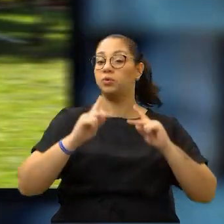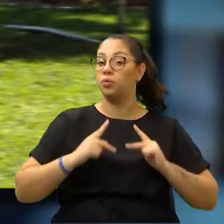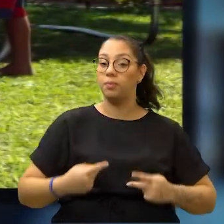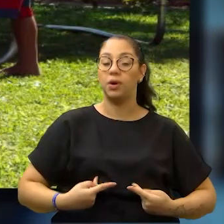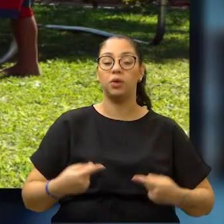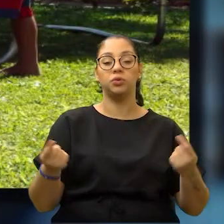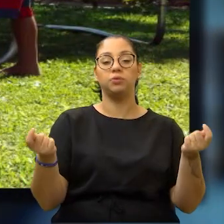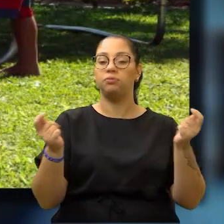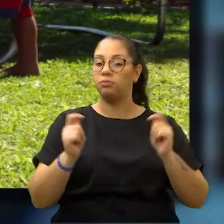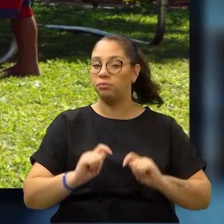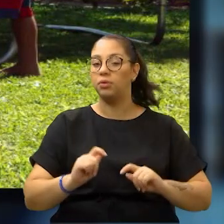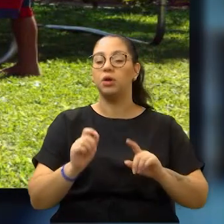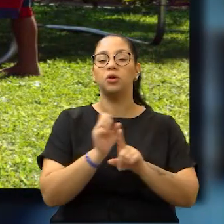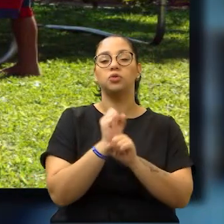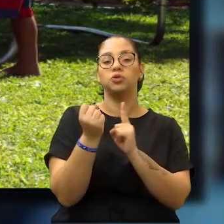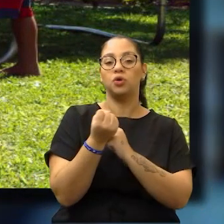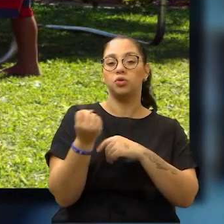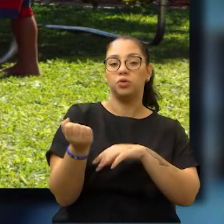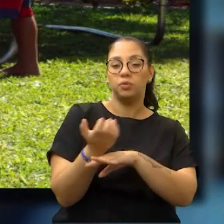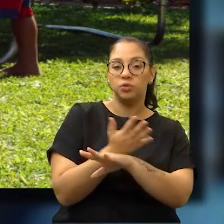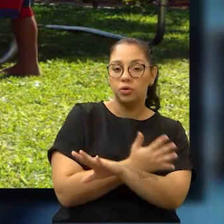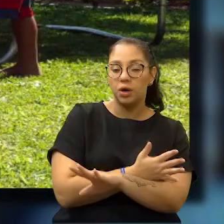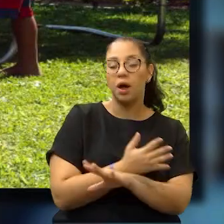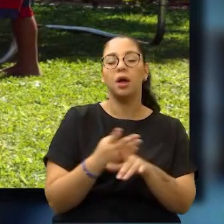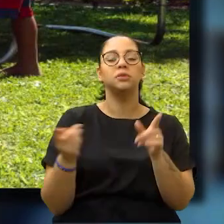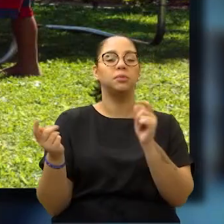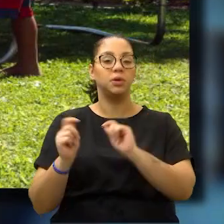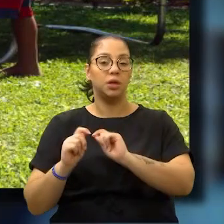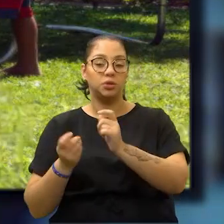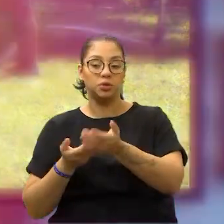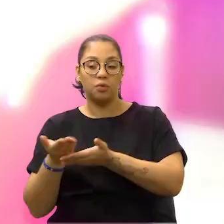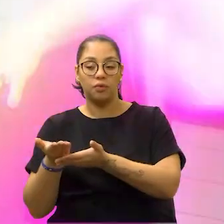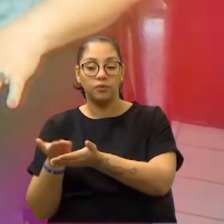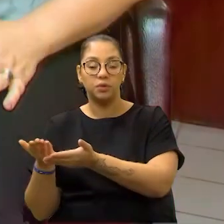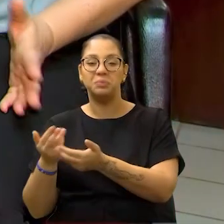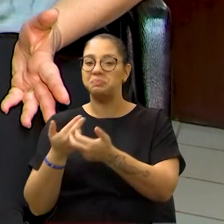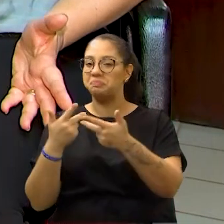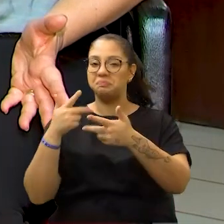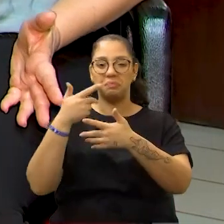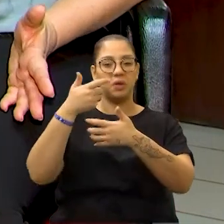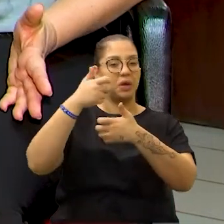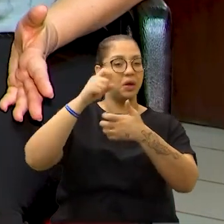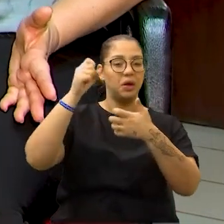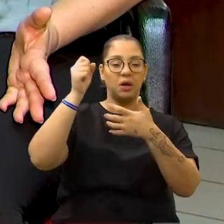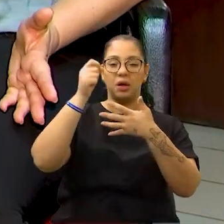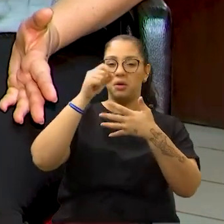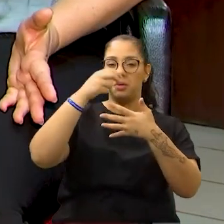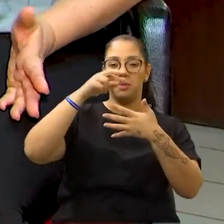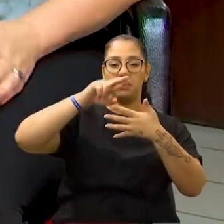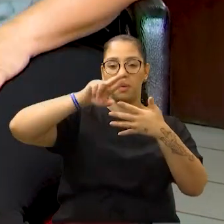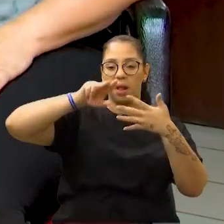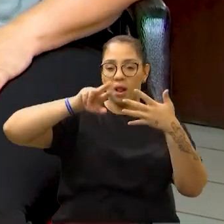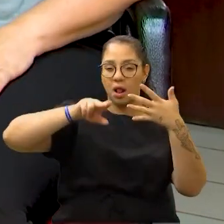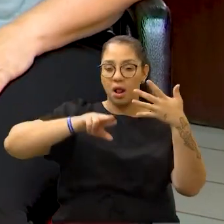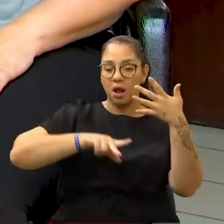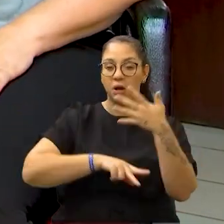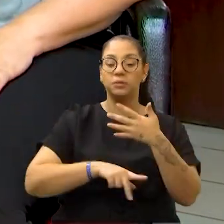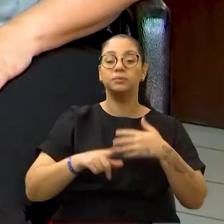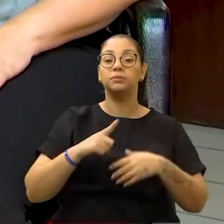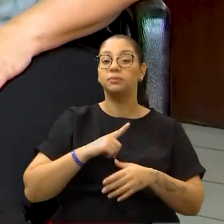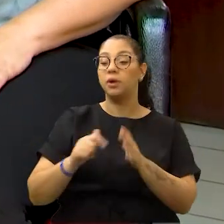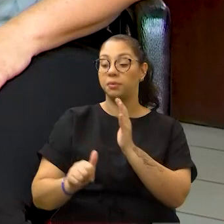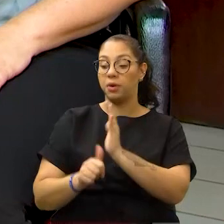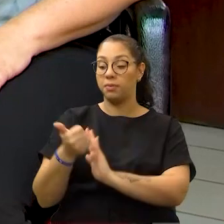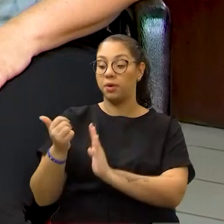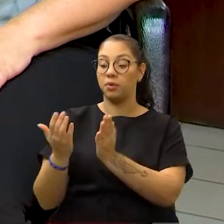de habilidades socioemocionais, habilidades de convívio. Um trabalho desde sempre, quando a gente pega o